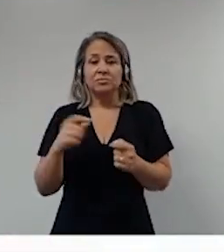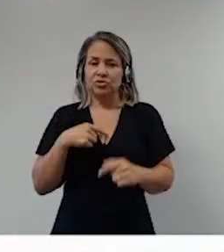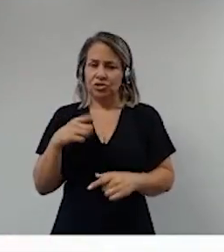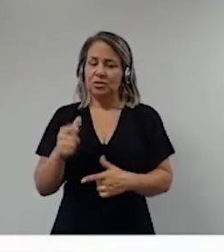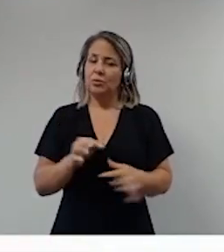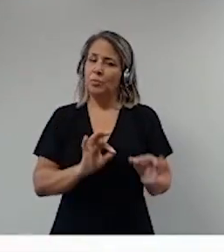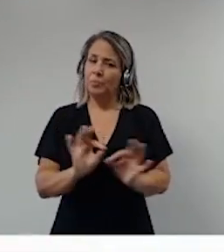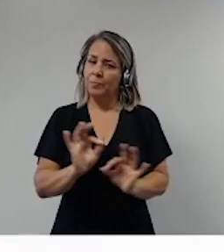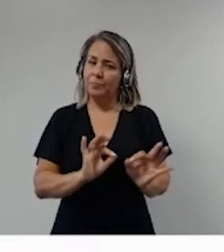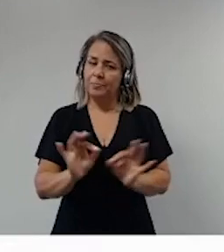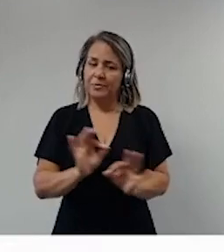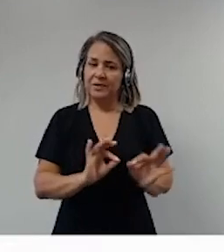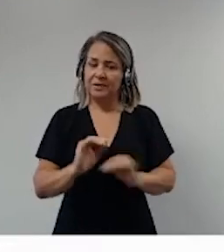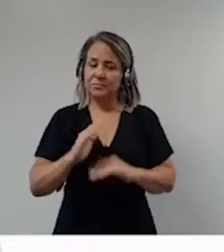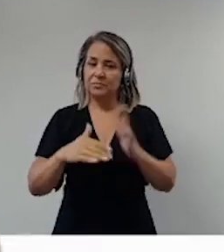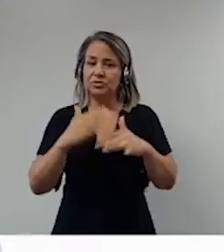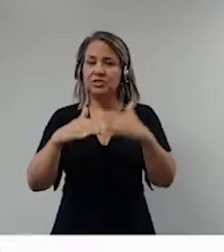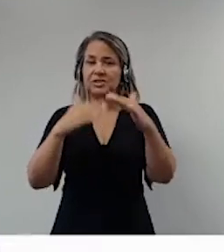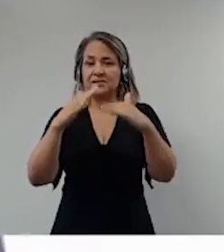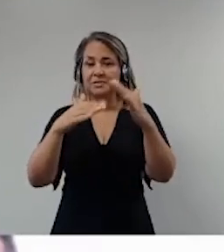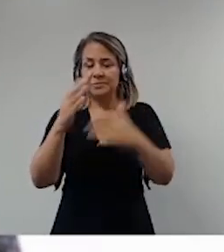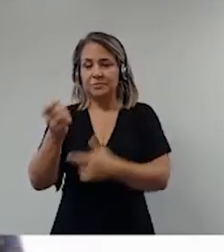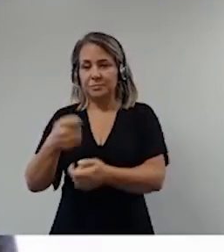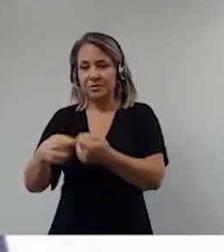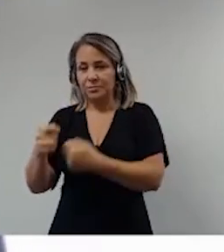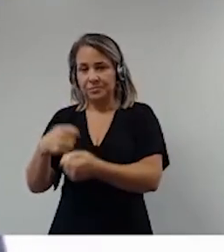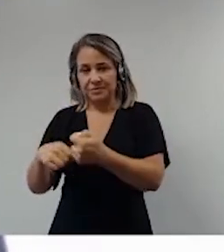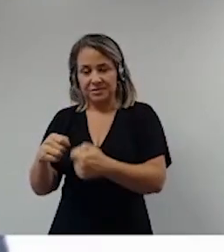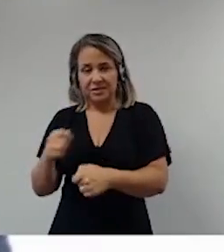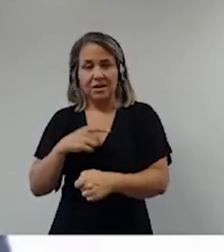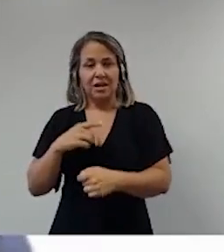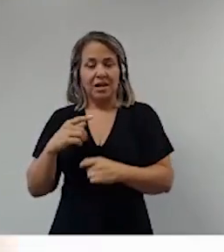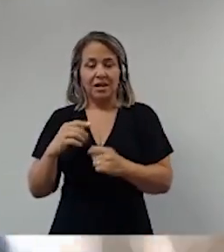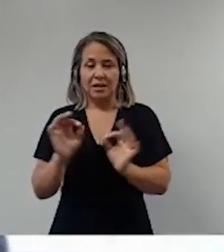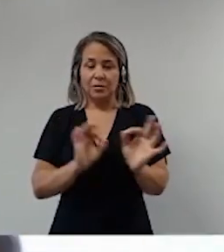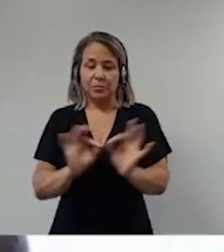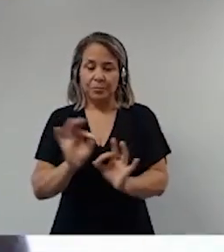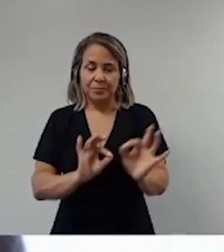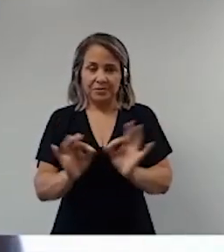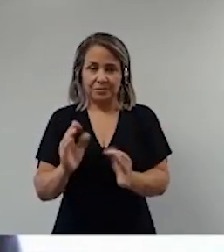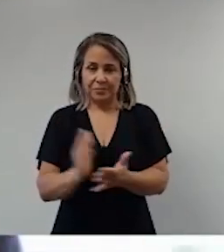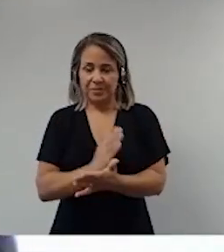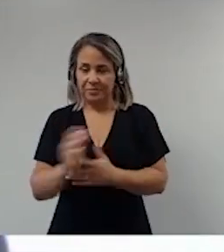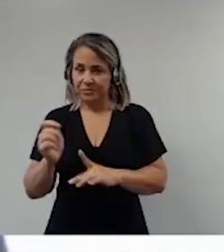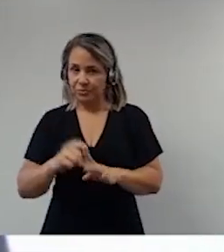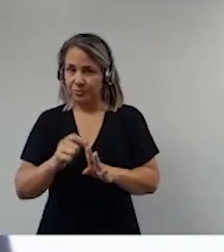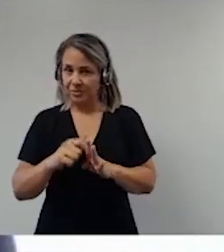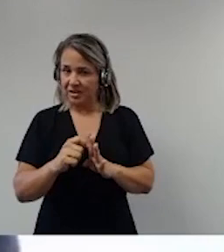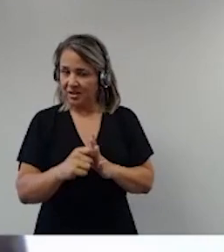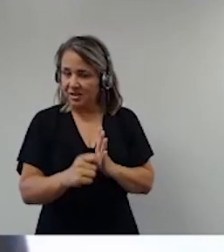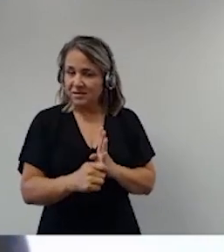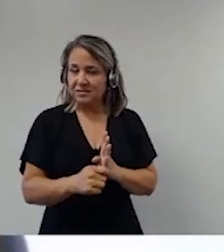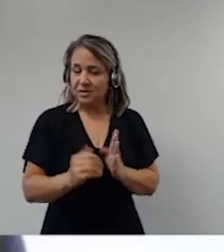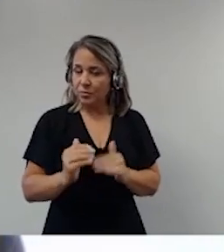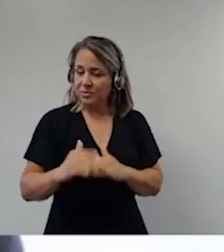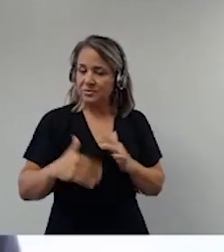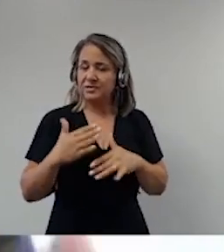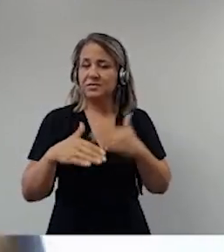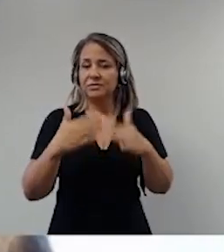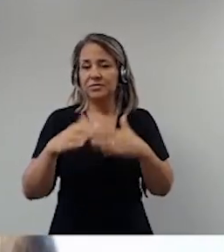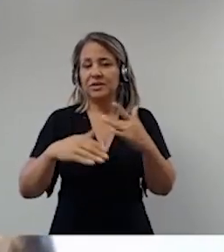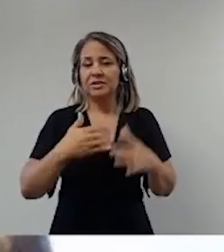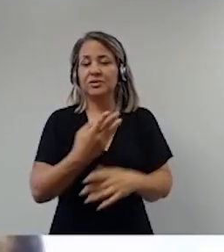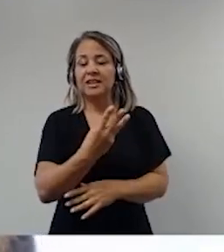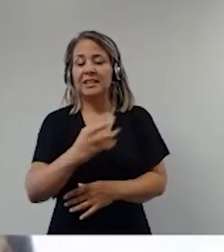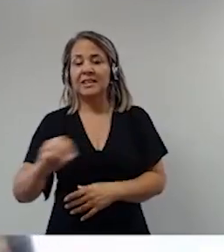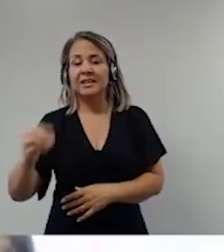plano de desenvolvimento do e-commerce, que era um plano para alguns meses e que acabou se desenvolvendo em